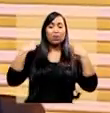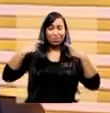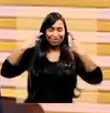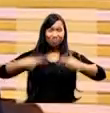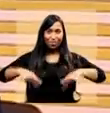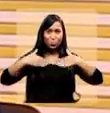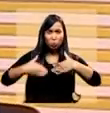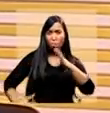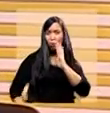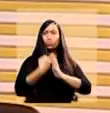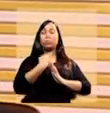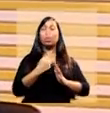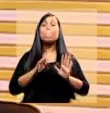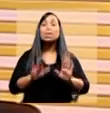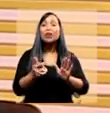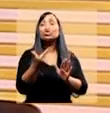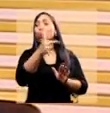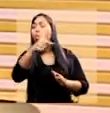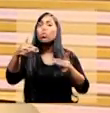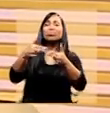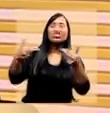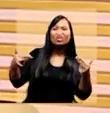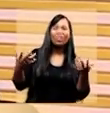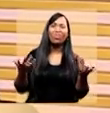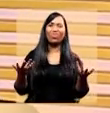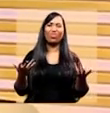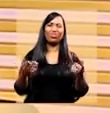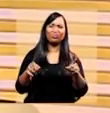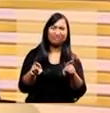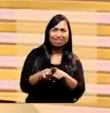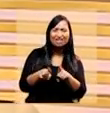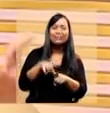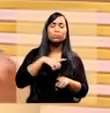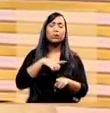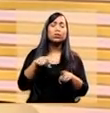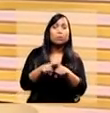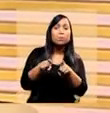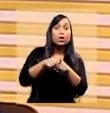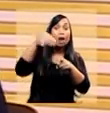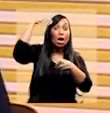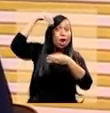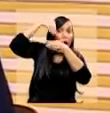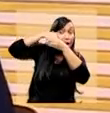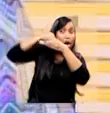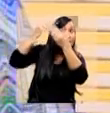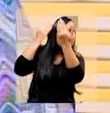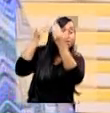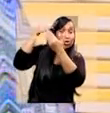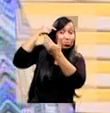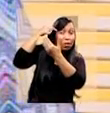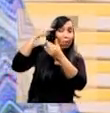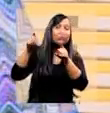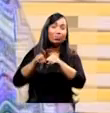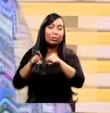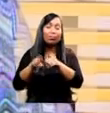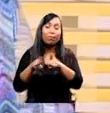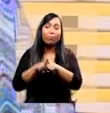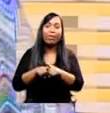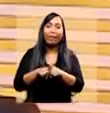violência física, mas tem muitas outras esferas e facetas. A psicológica, a